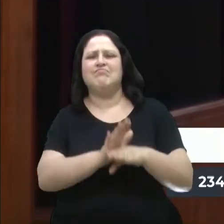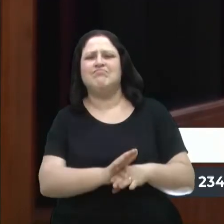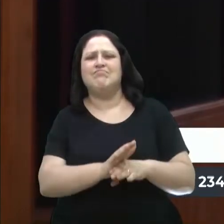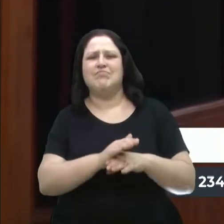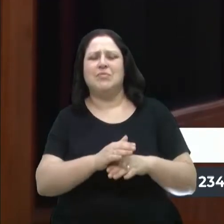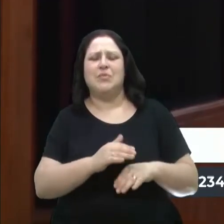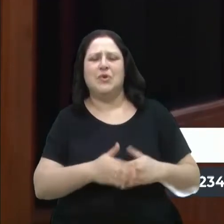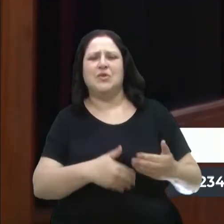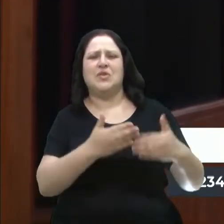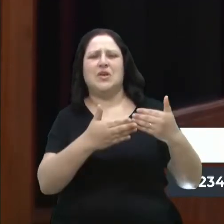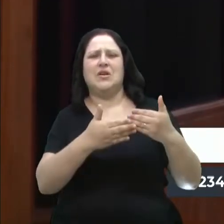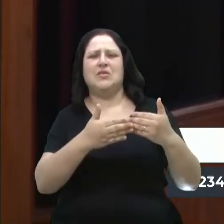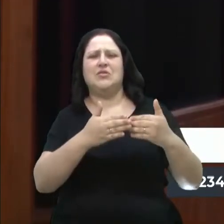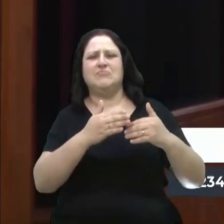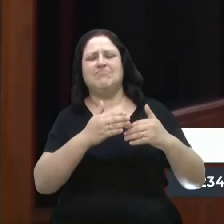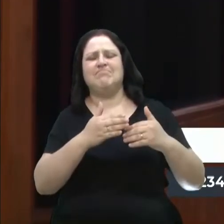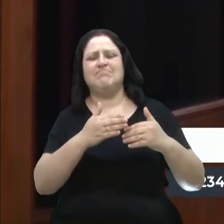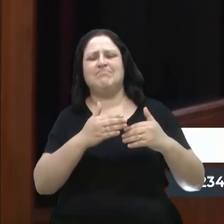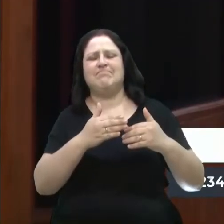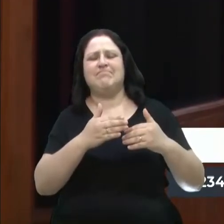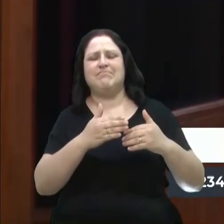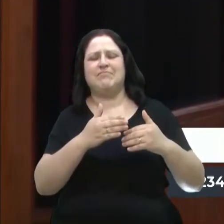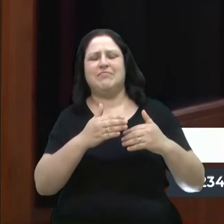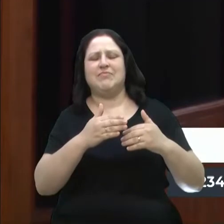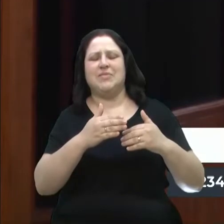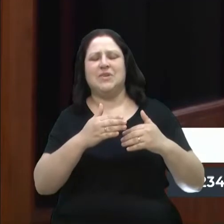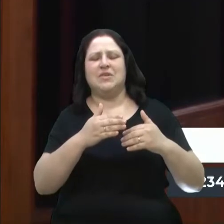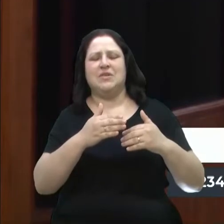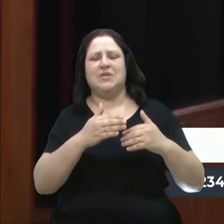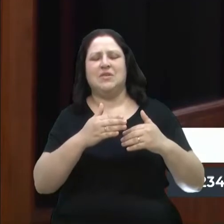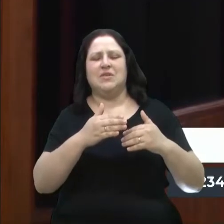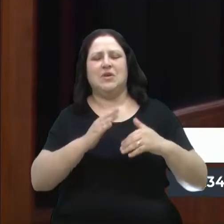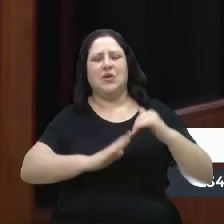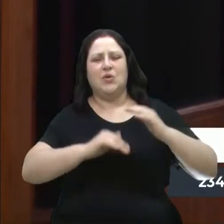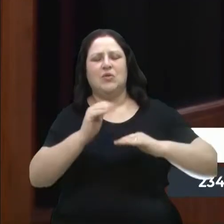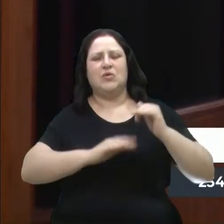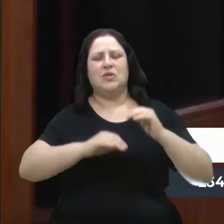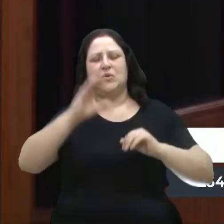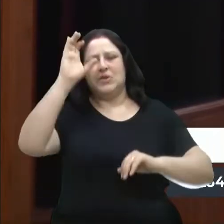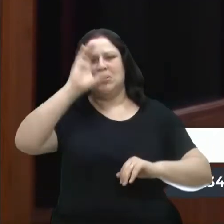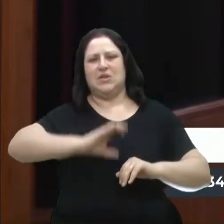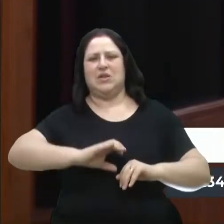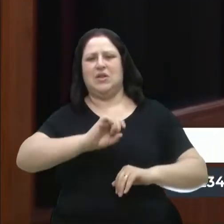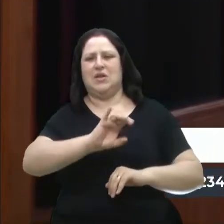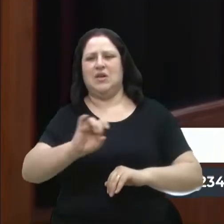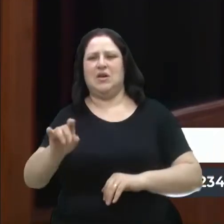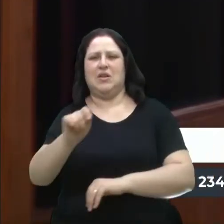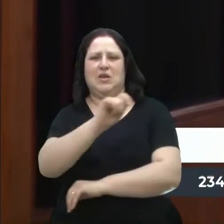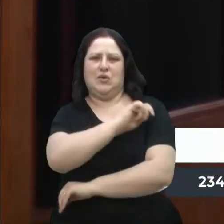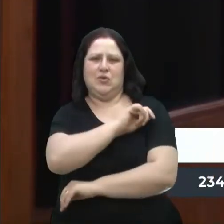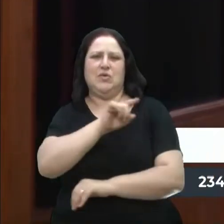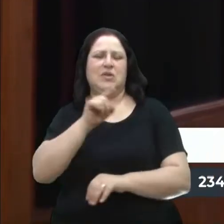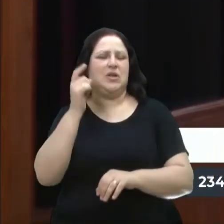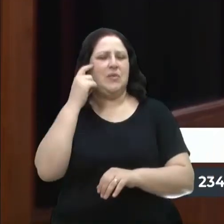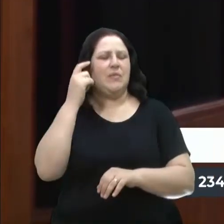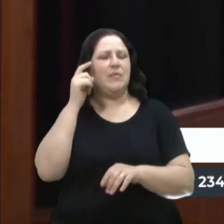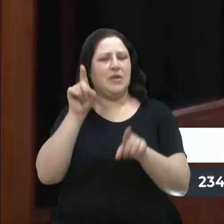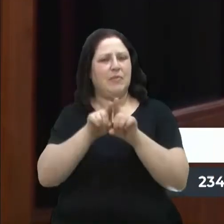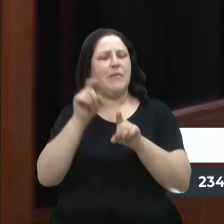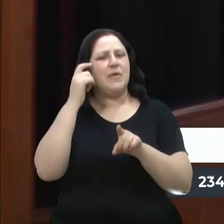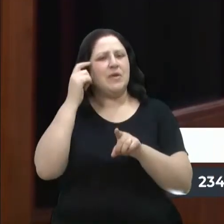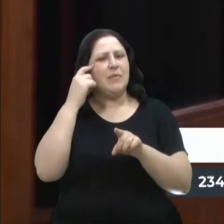reflexivo e crítico na construção cidadã dos Estudantes os profissionais que atuam na escola